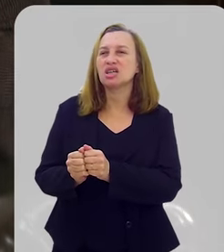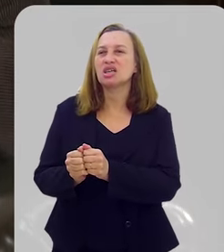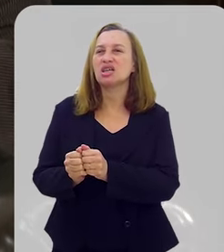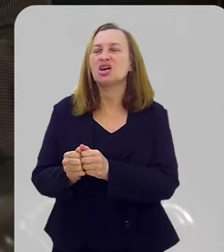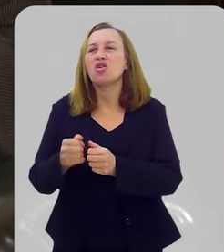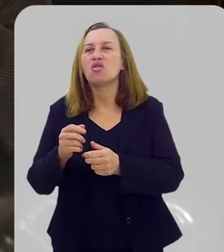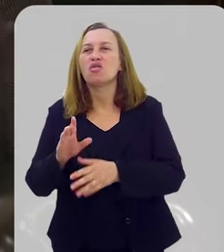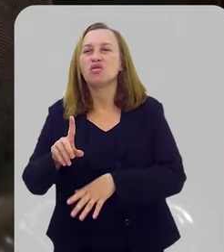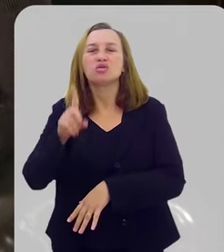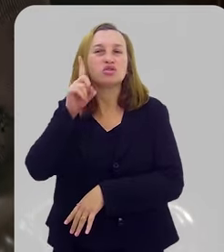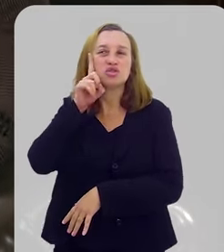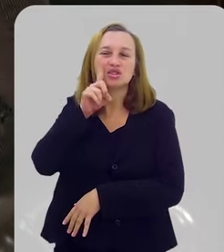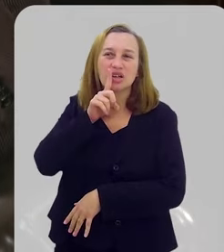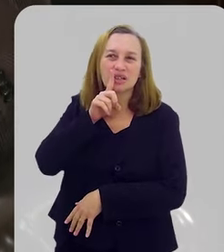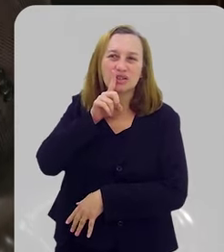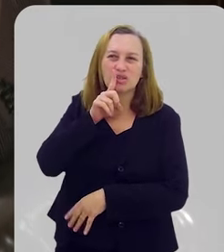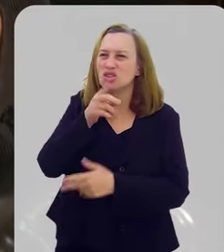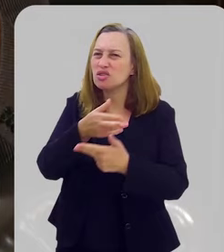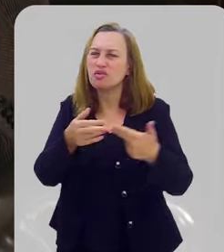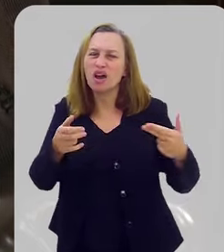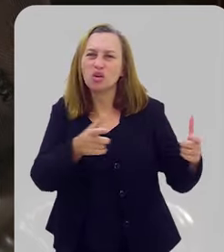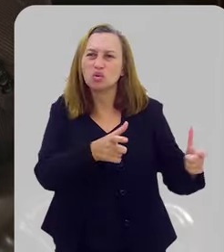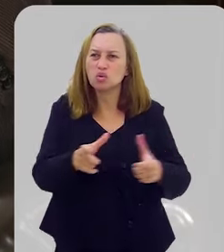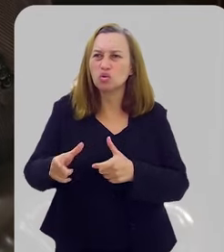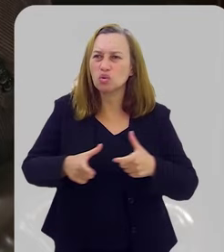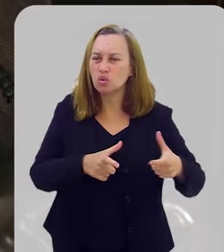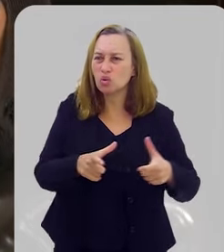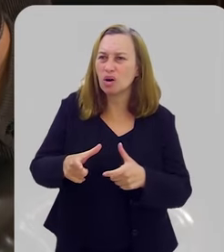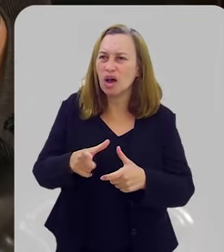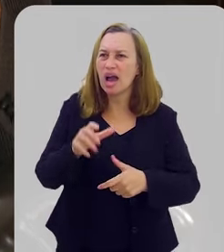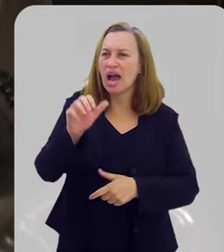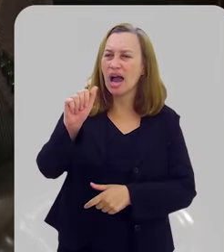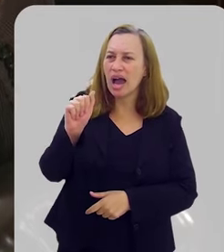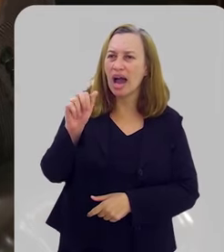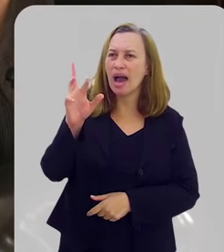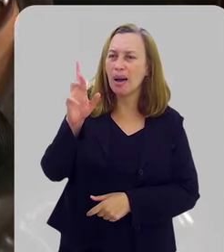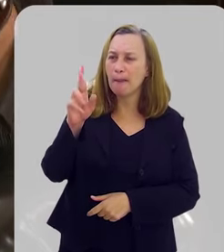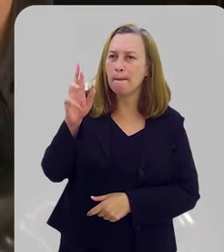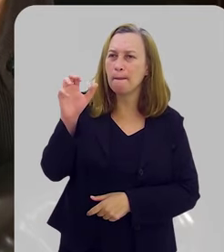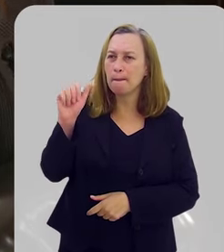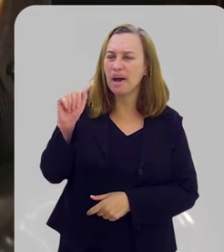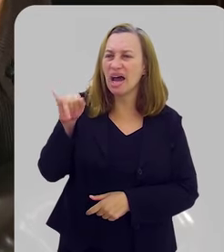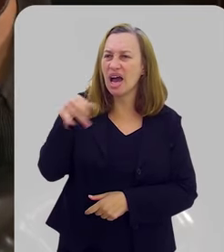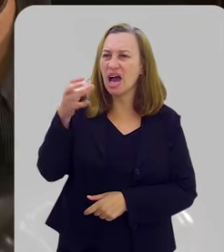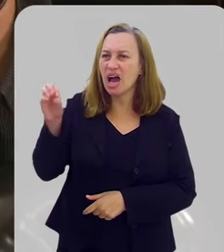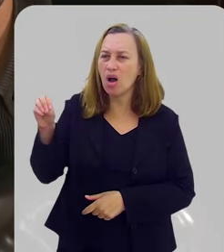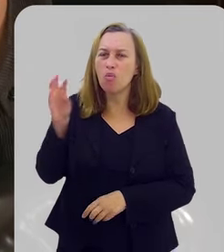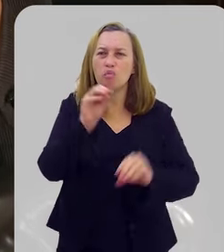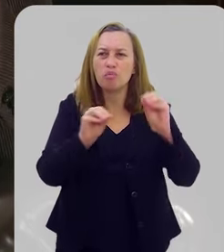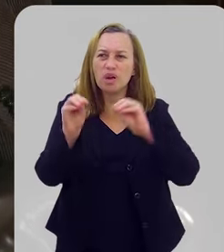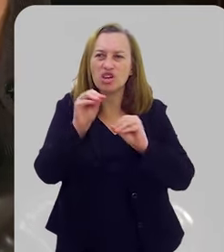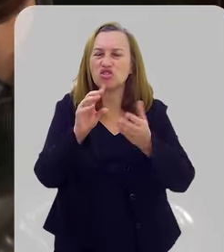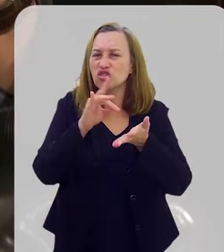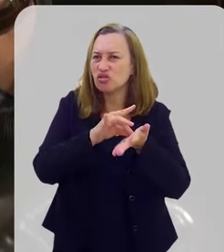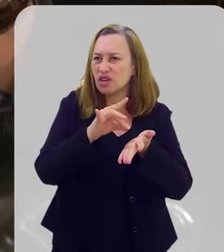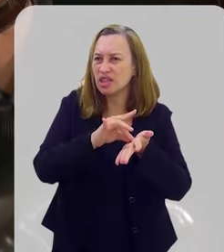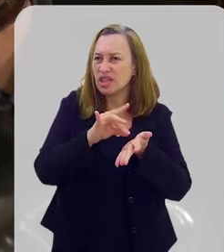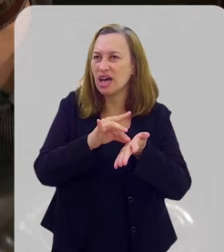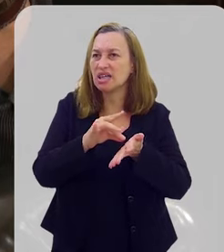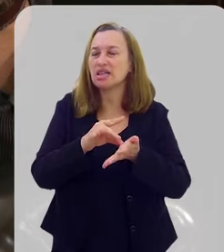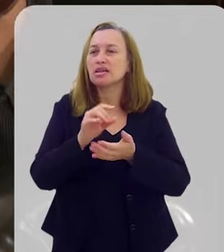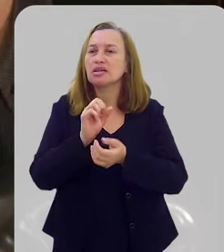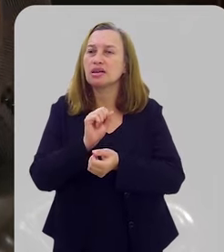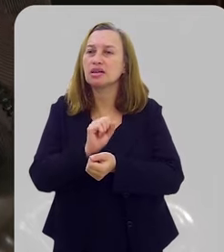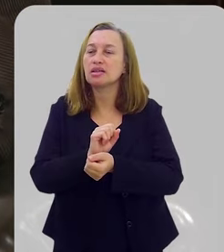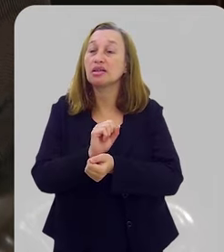International. Ron, Shilaí, Dan Muel, Abraão Laboriel, beijo de verdade. Espero que a vida